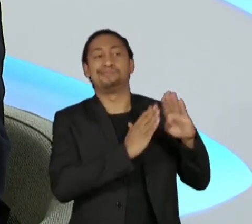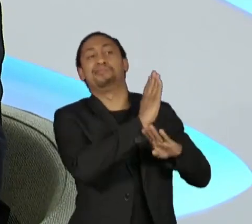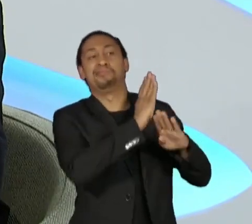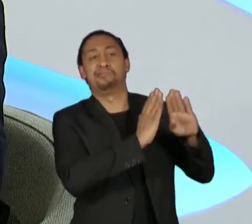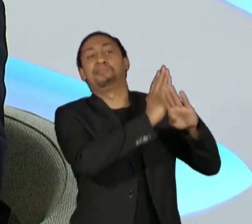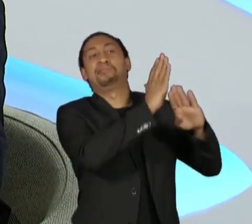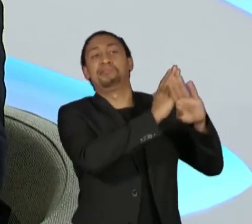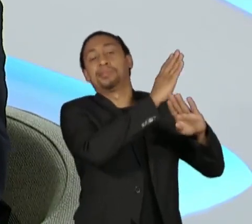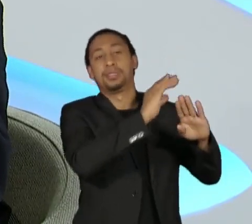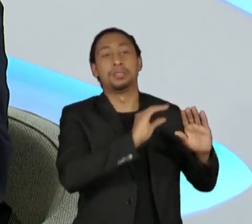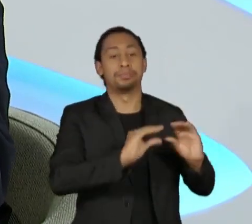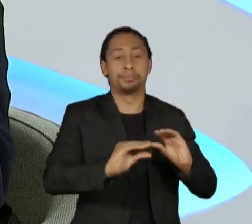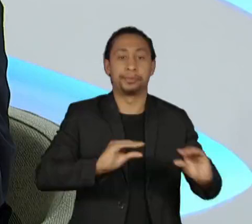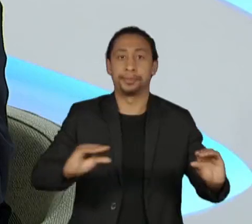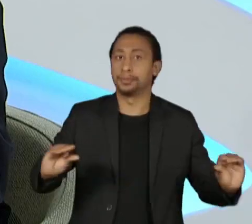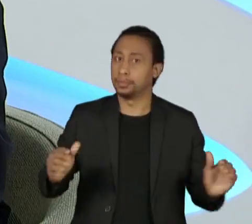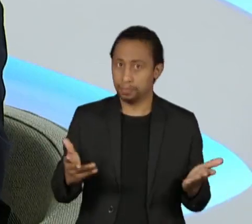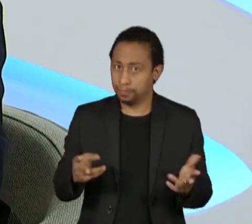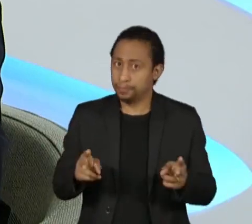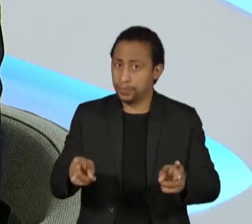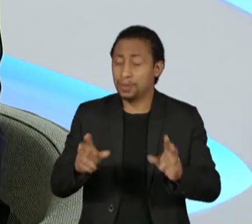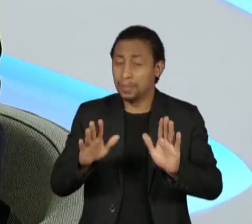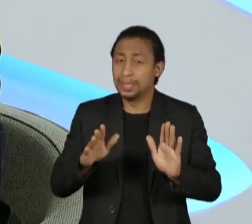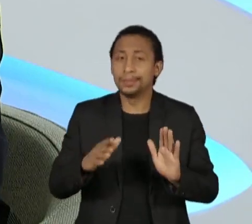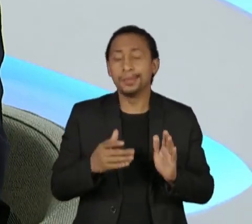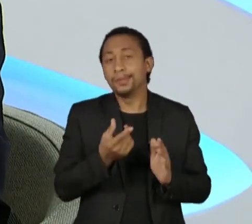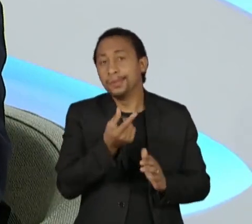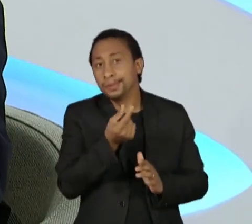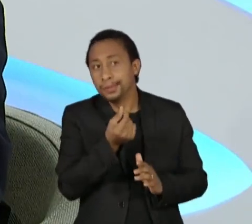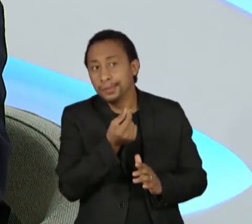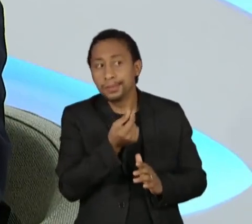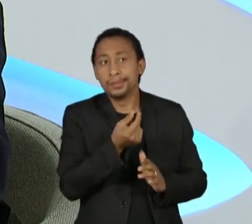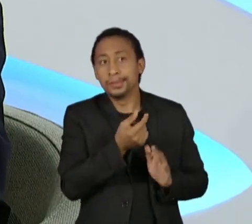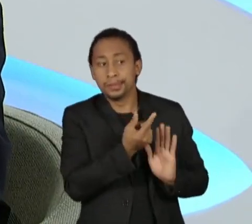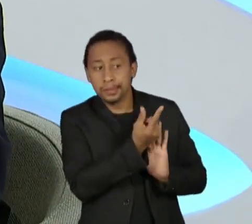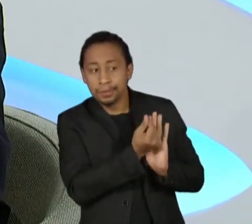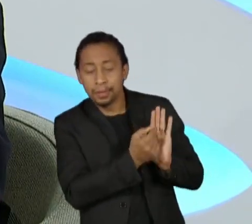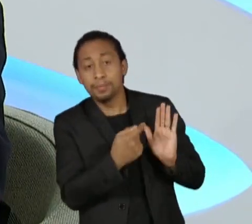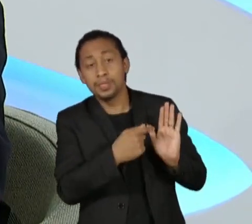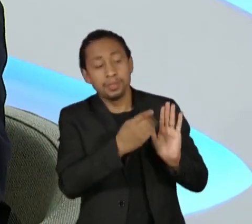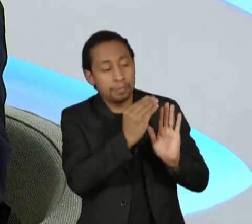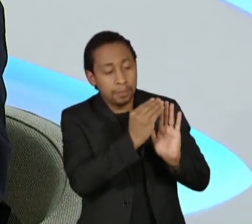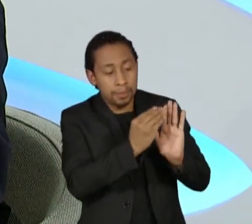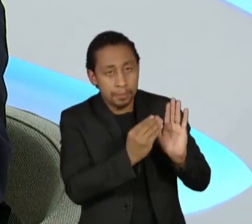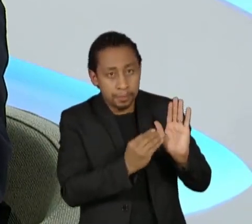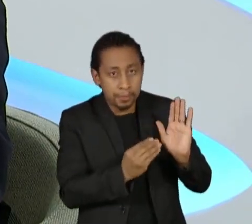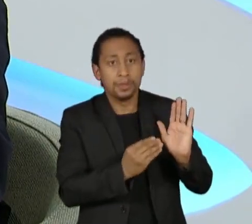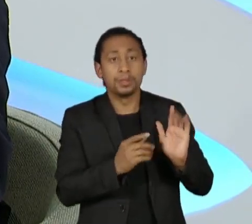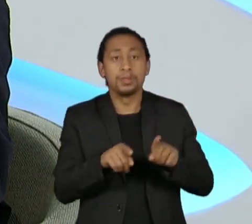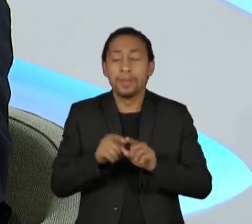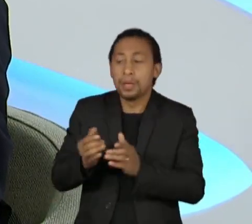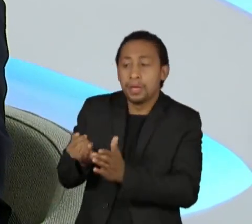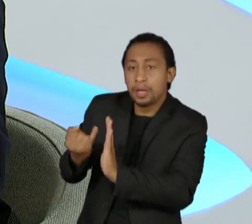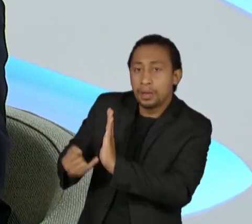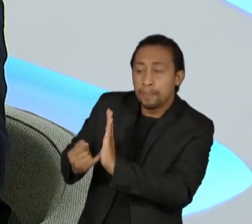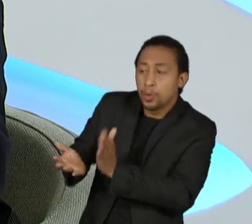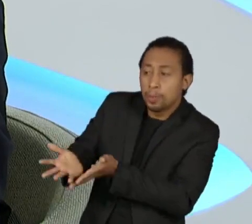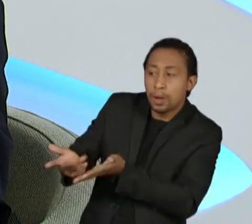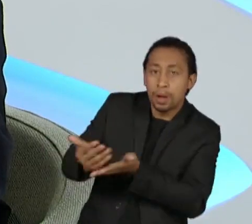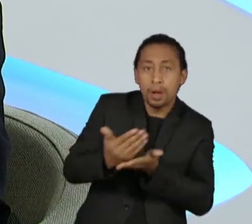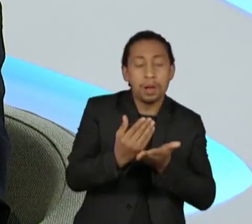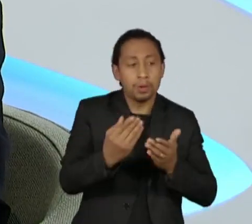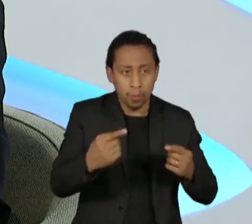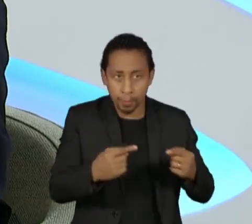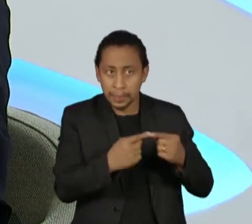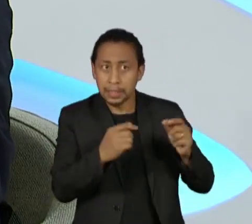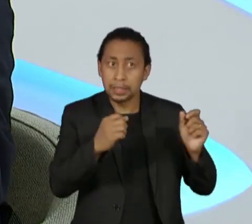acertou ao fixar que o chamado mínimo existencial está salvaguardado das regras fiscais duras